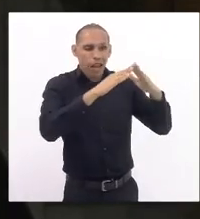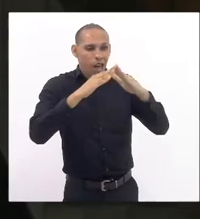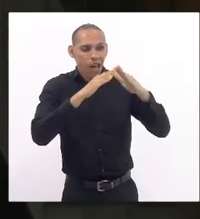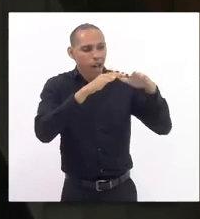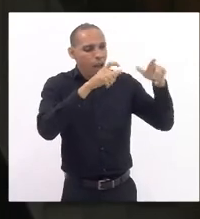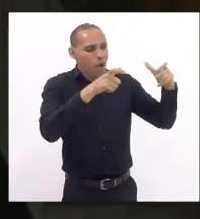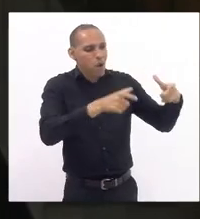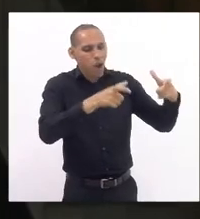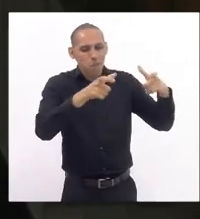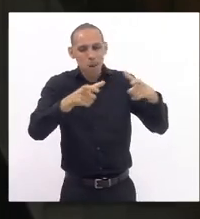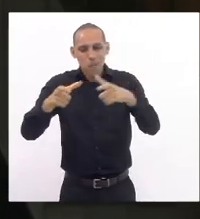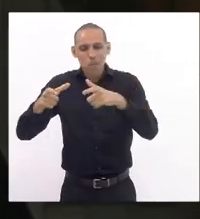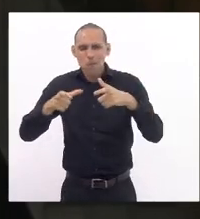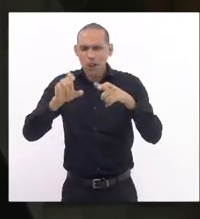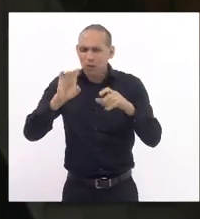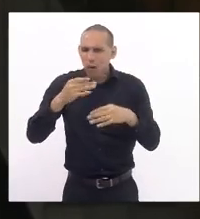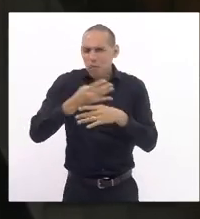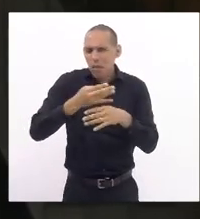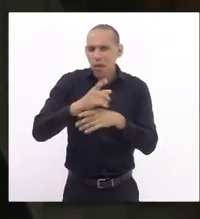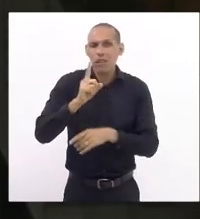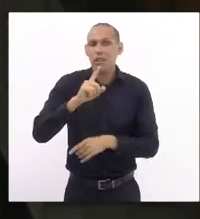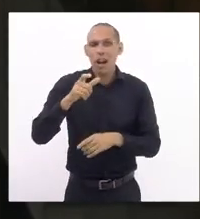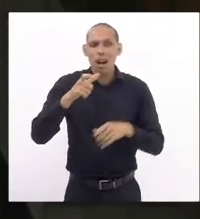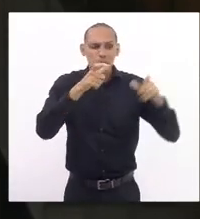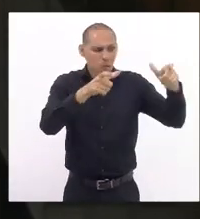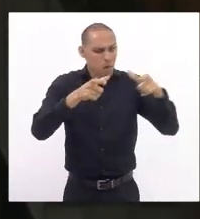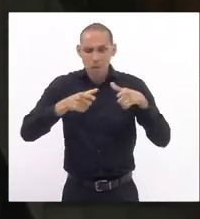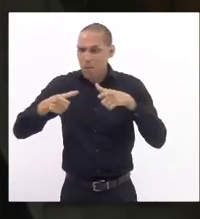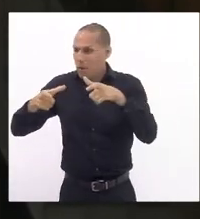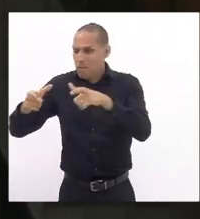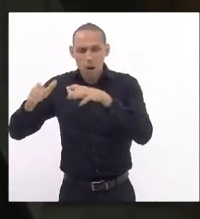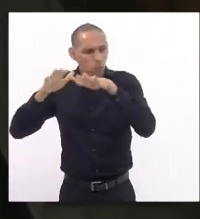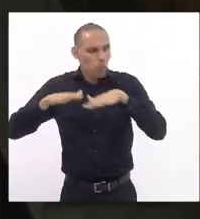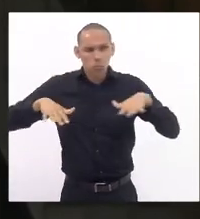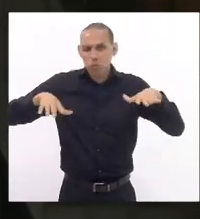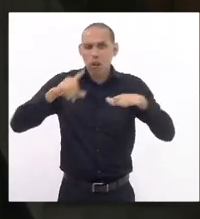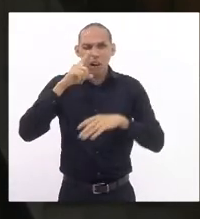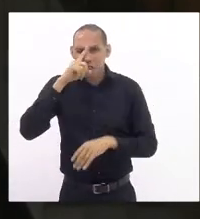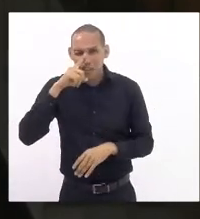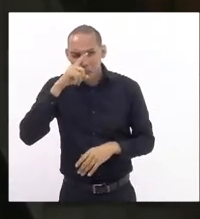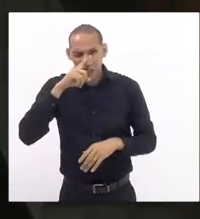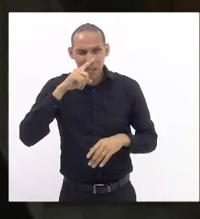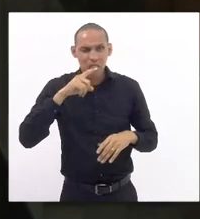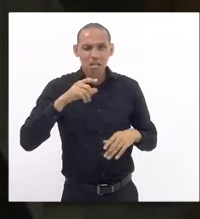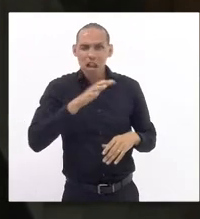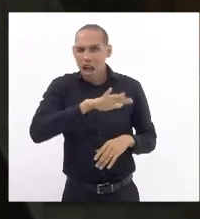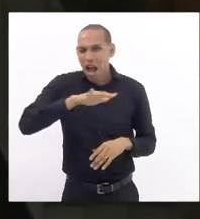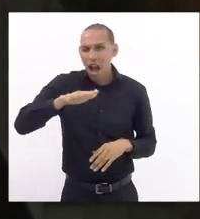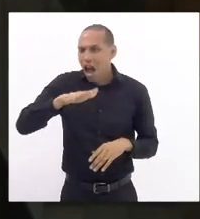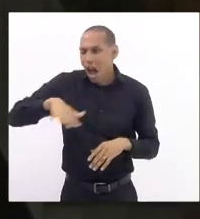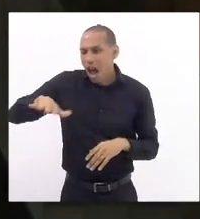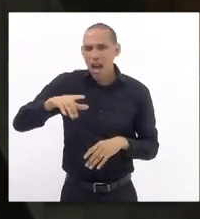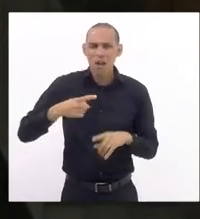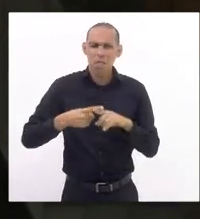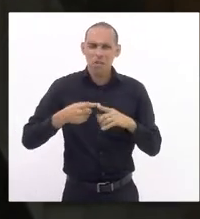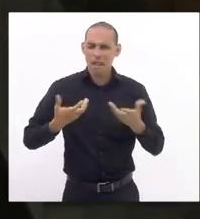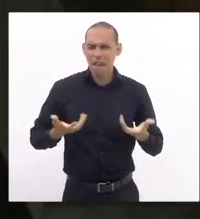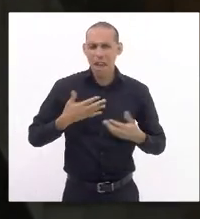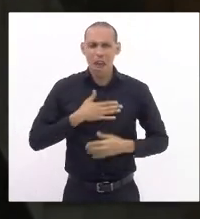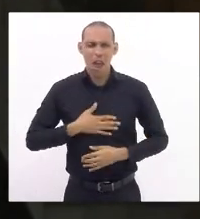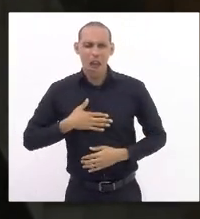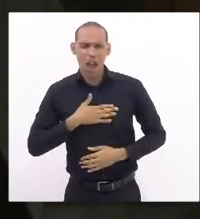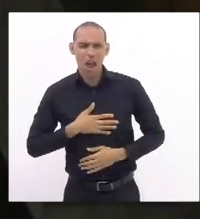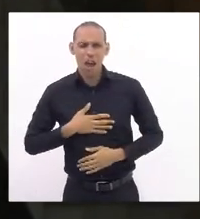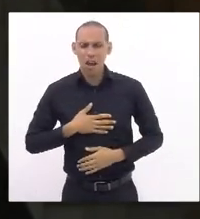famílias, não apenas em Petrópolis, mas em toda parte, que vivem em situação de risco, em área de risco, não por esporte, não por